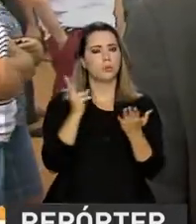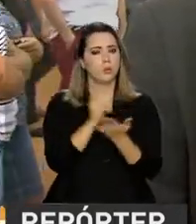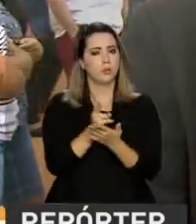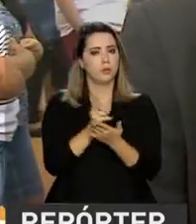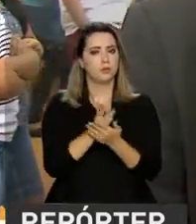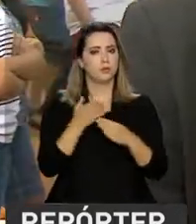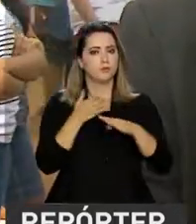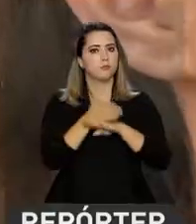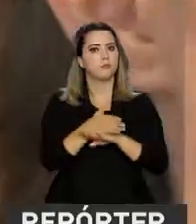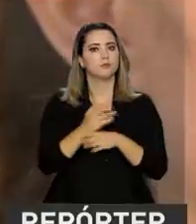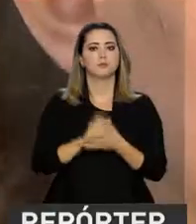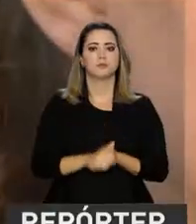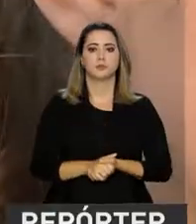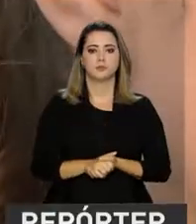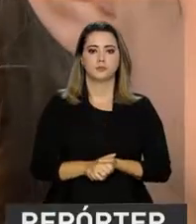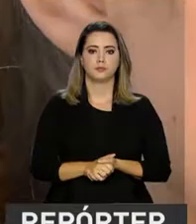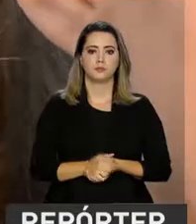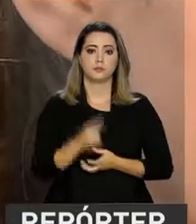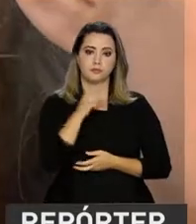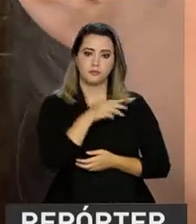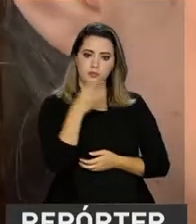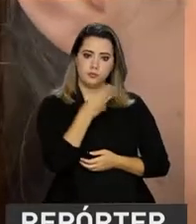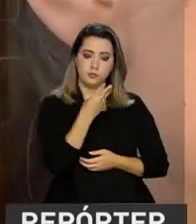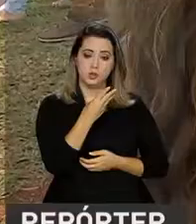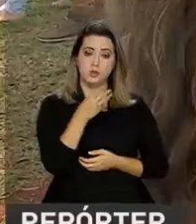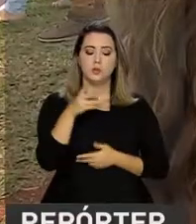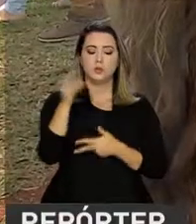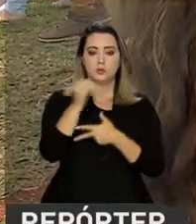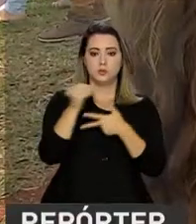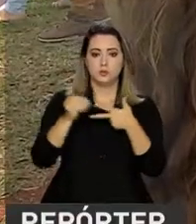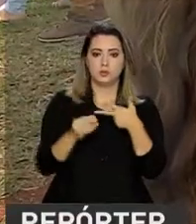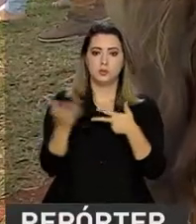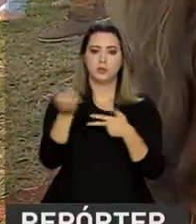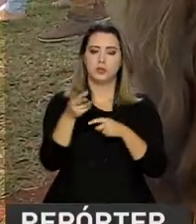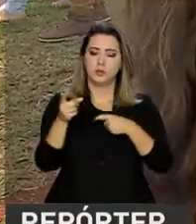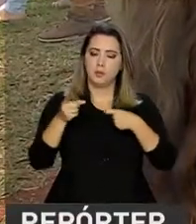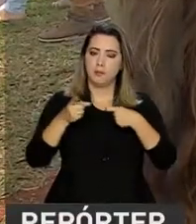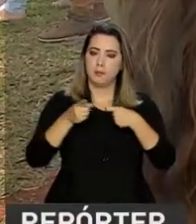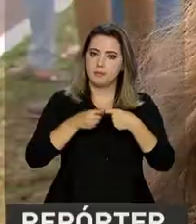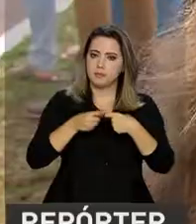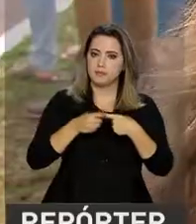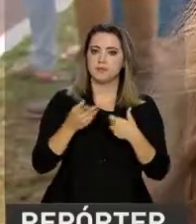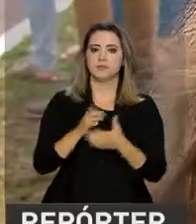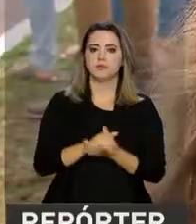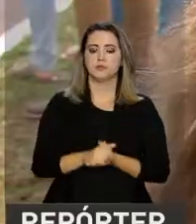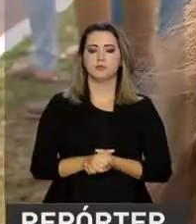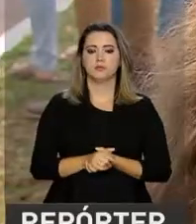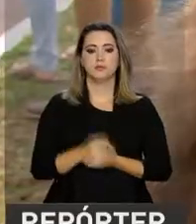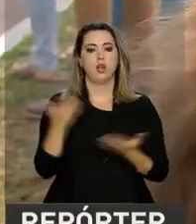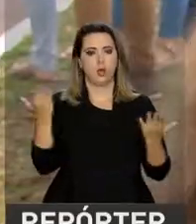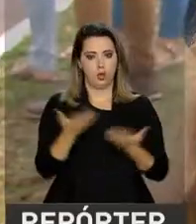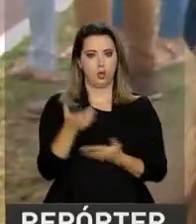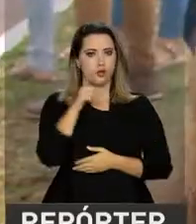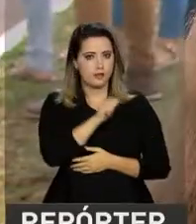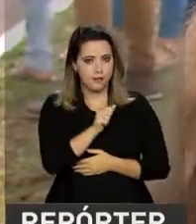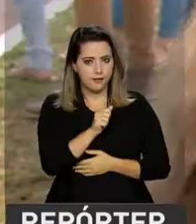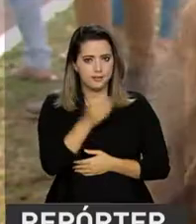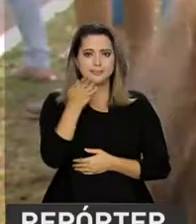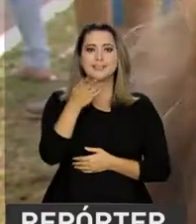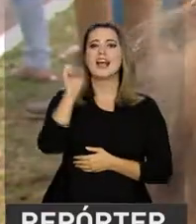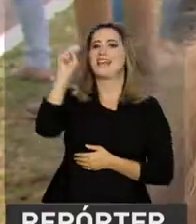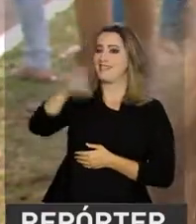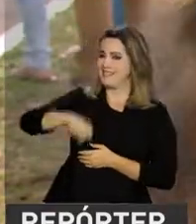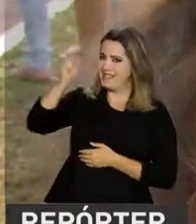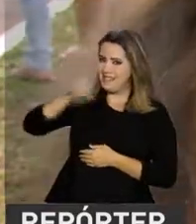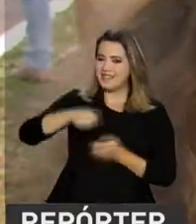mesmo objetivo. Natália está no terceiro Enem, que era o curso de medicina. Dessa vez vai? Ah, vai.